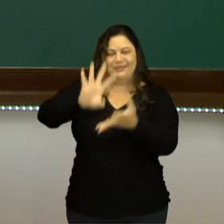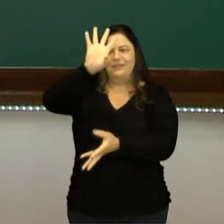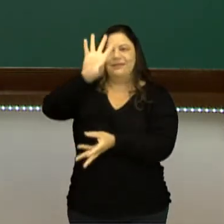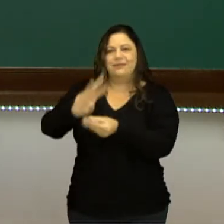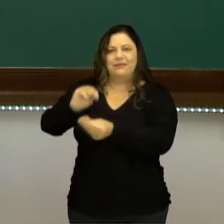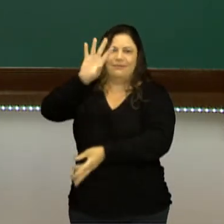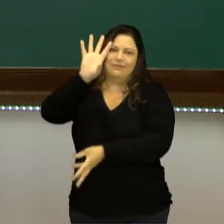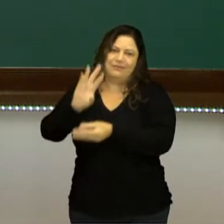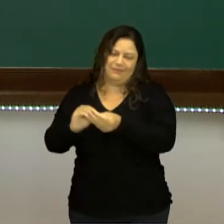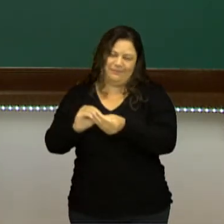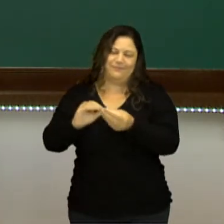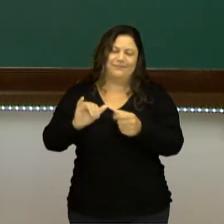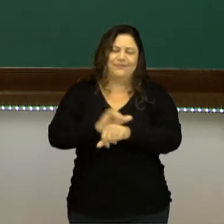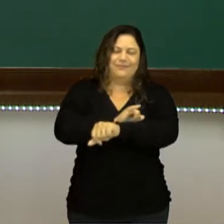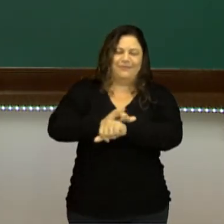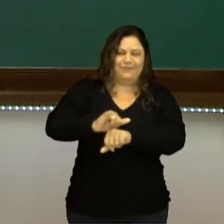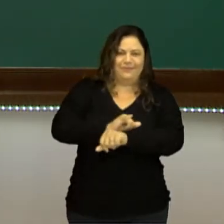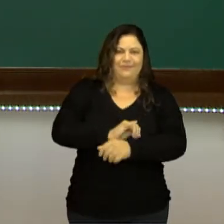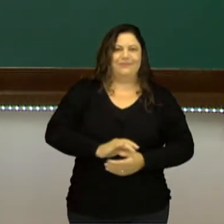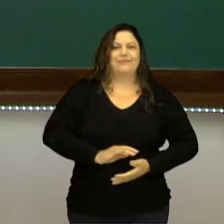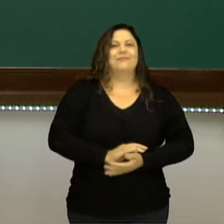a técnica do Pomodoro.